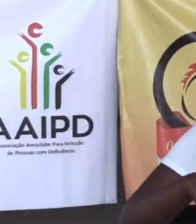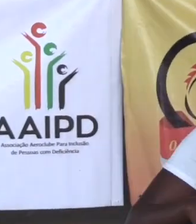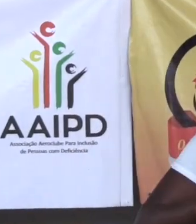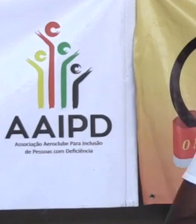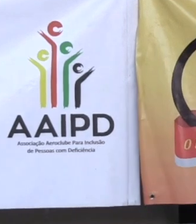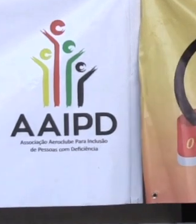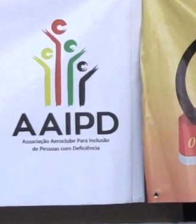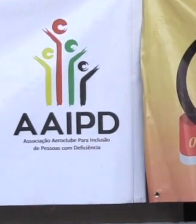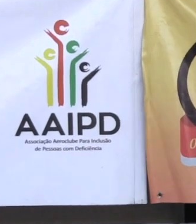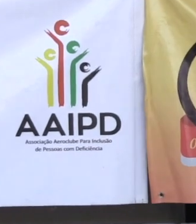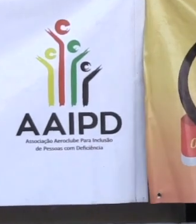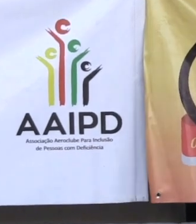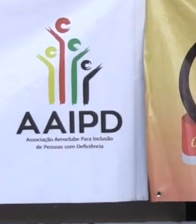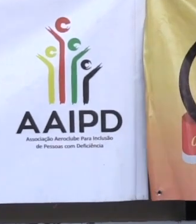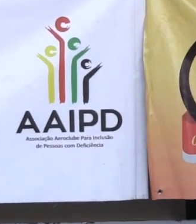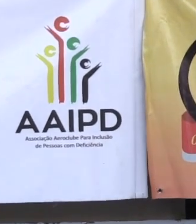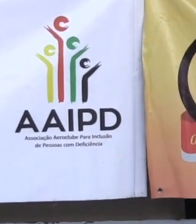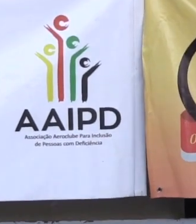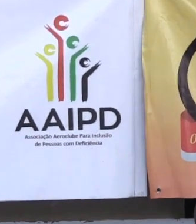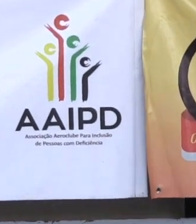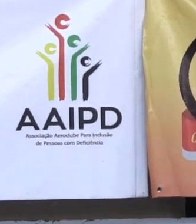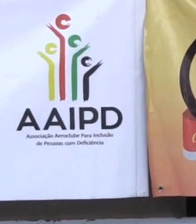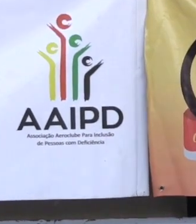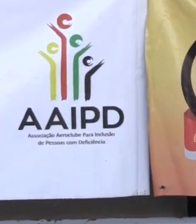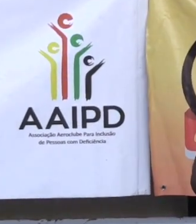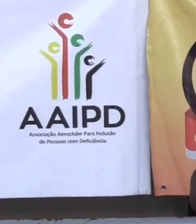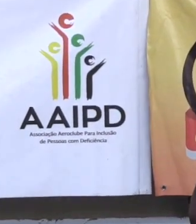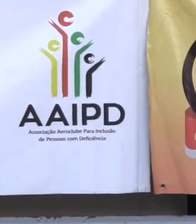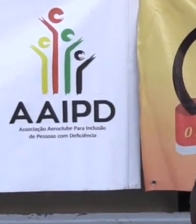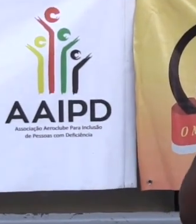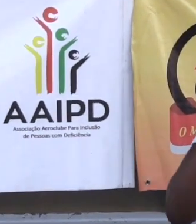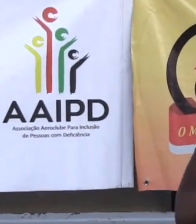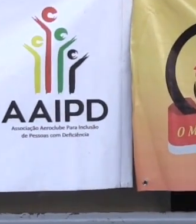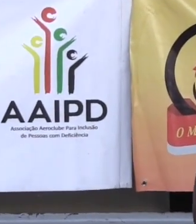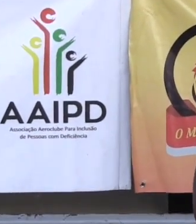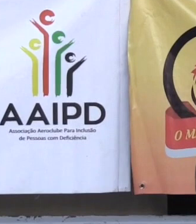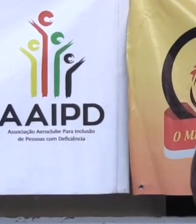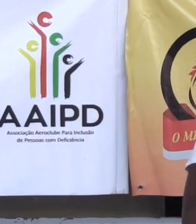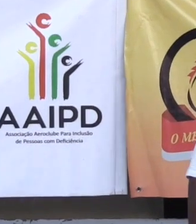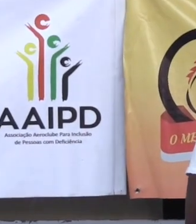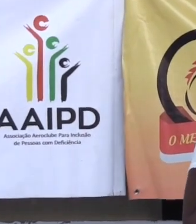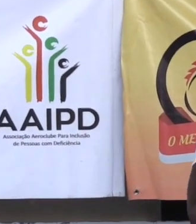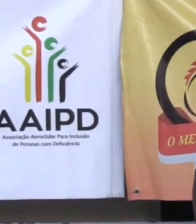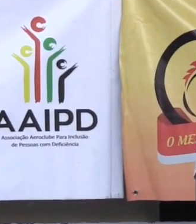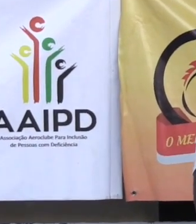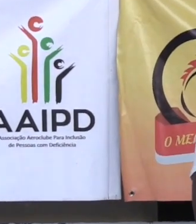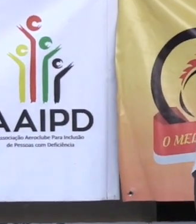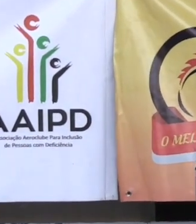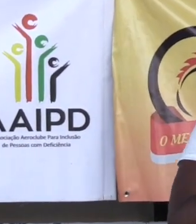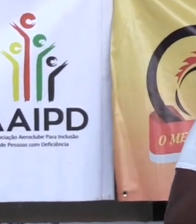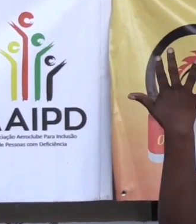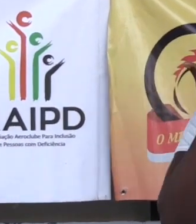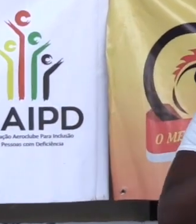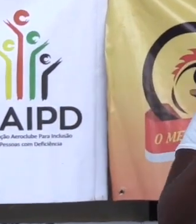Muito obrigada a todos os participantes. Penso ter sido uma boa oportunidade para todos os atletas